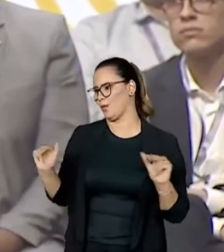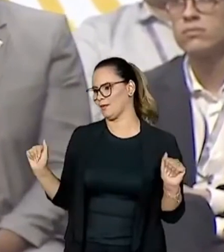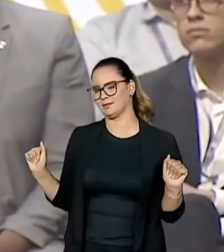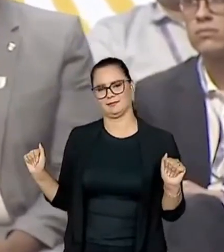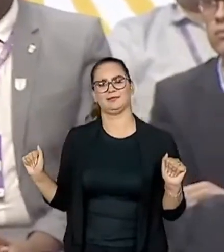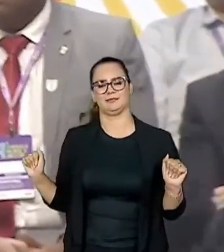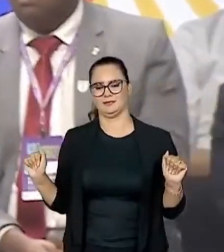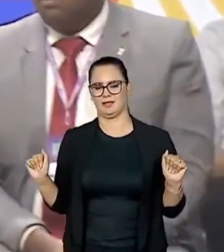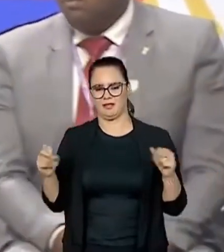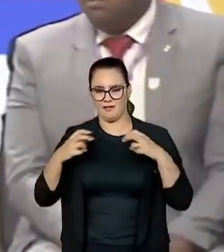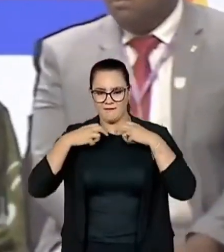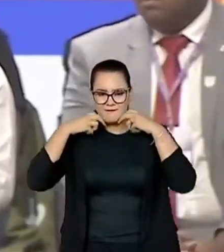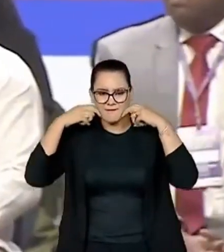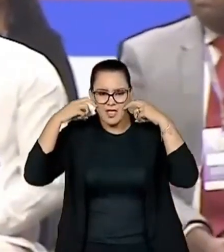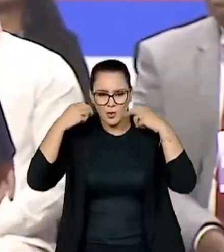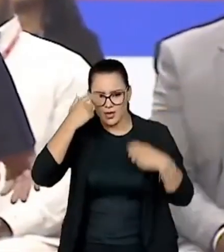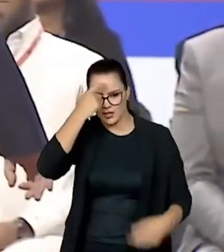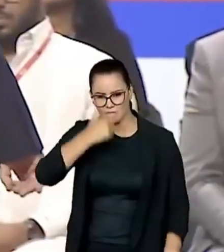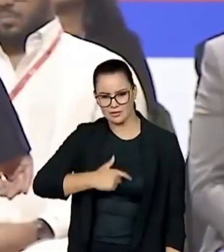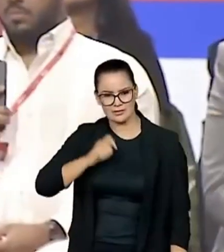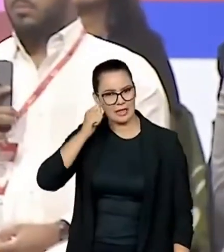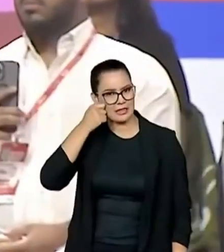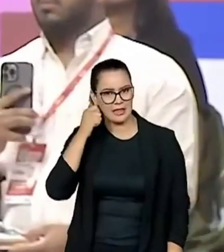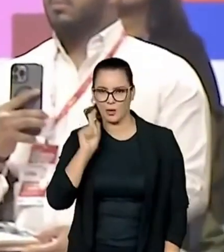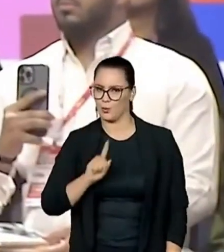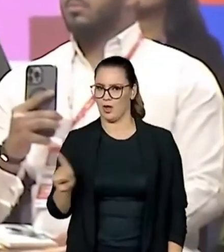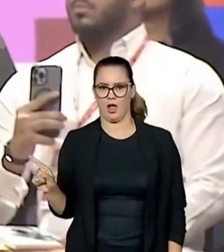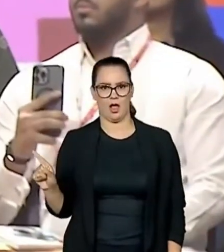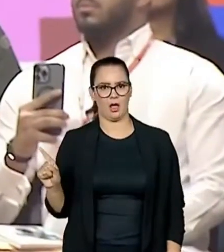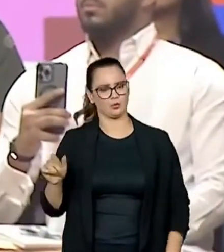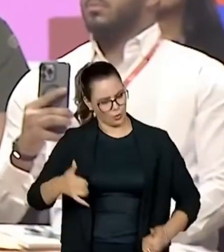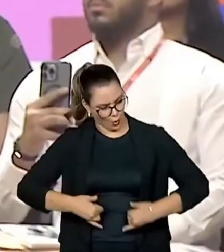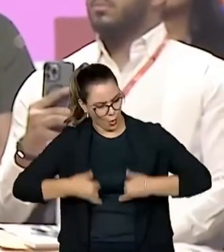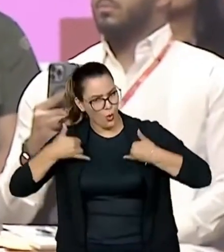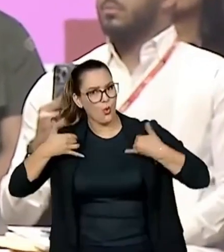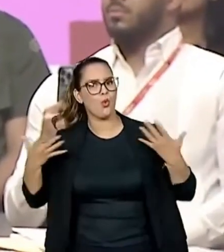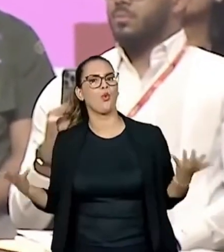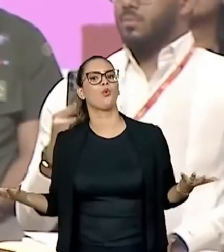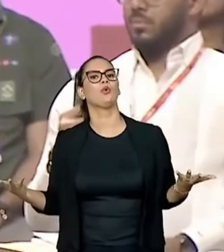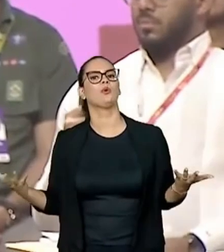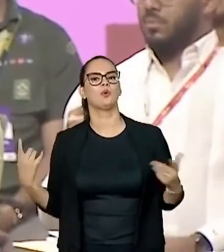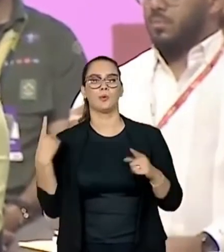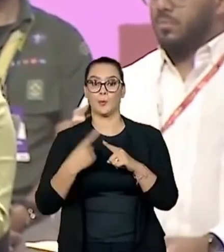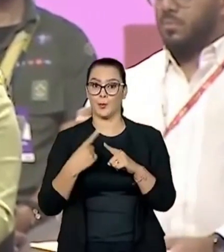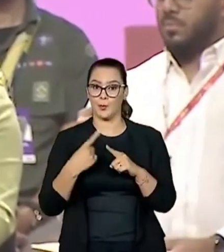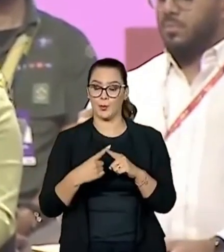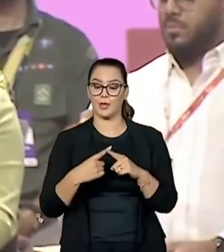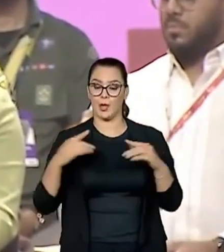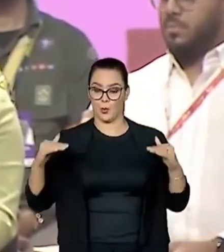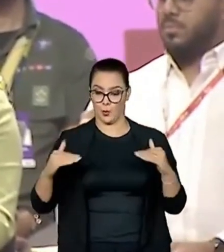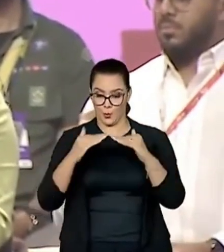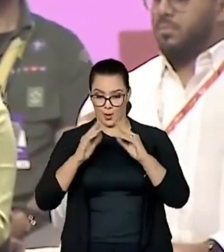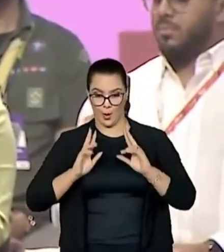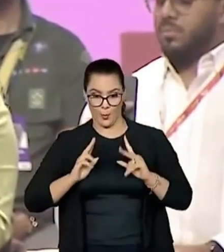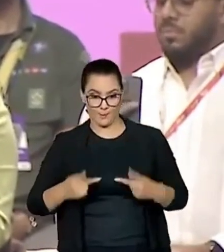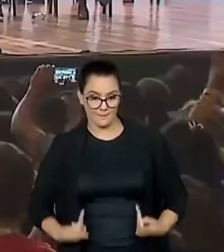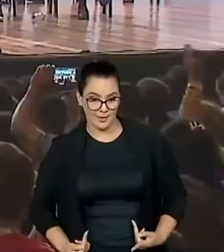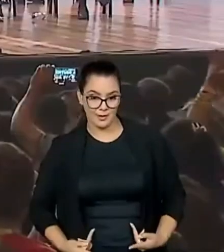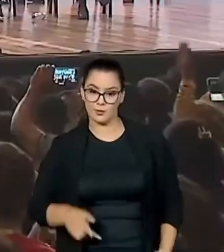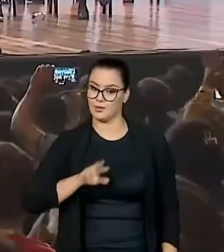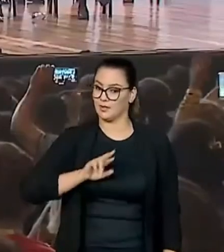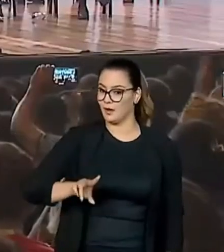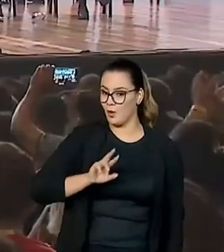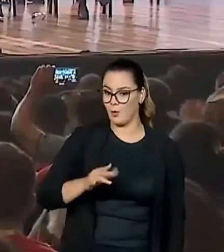não tenho que ter vergonha de ser negro, eu tenho que ter orgulho de ser negro, porque o que iguala o ser humano não